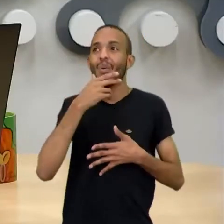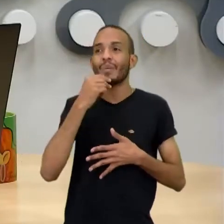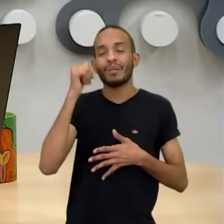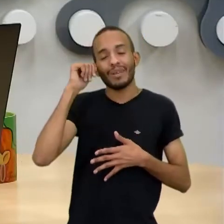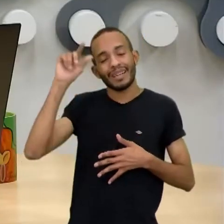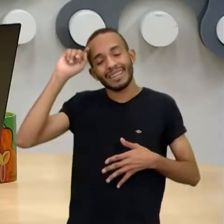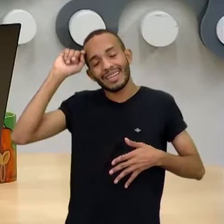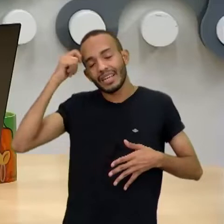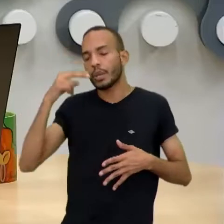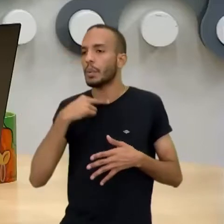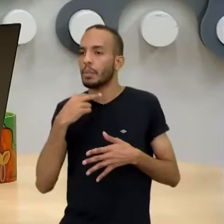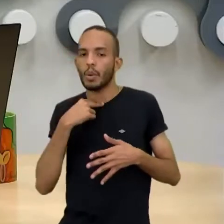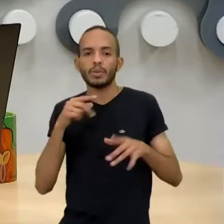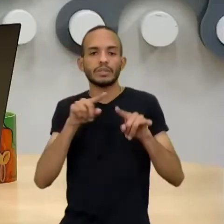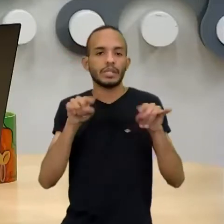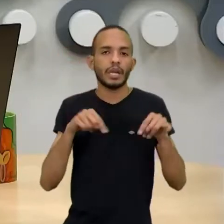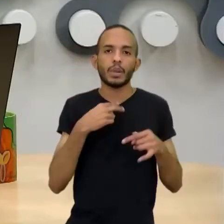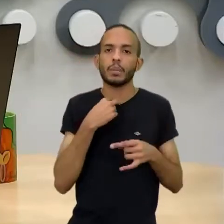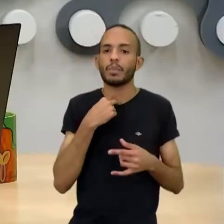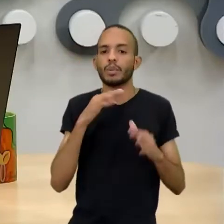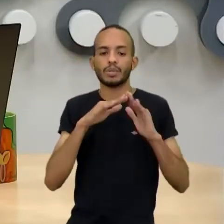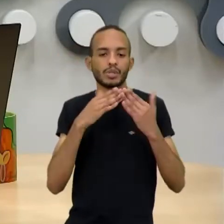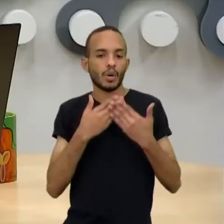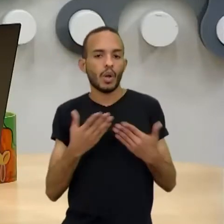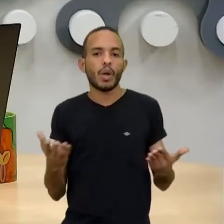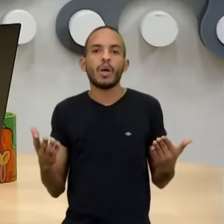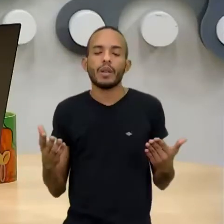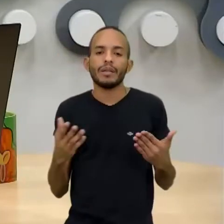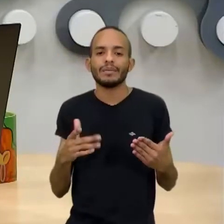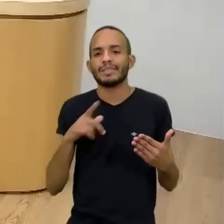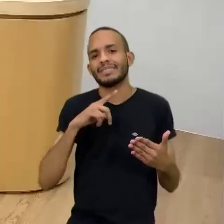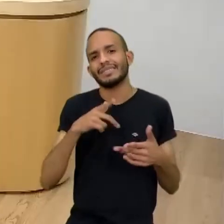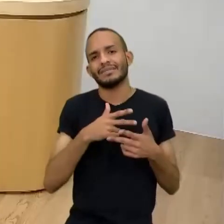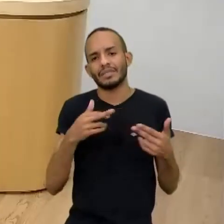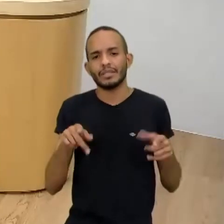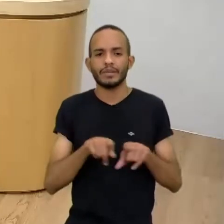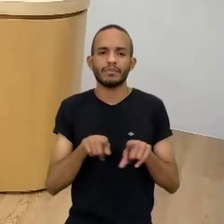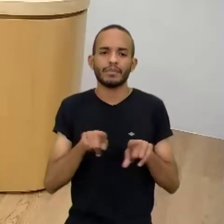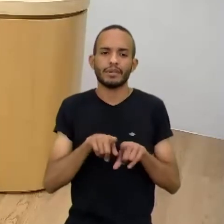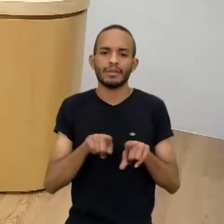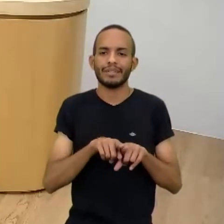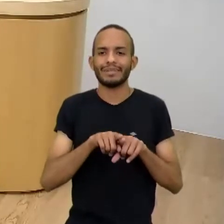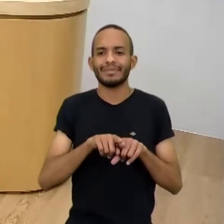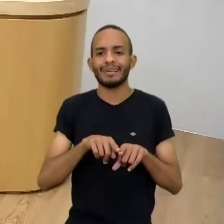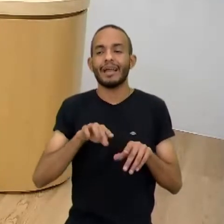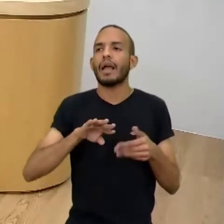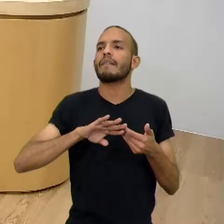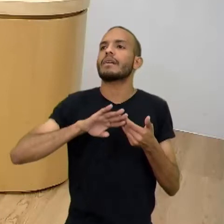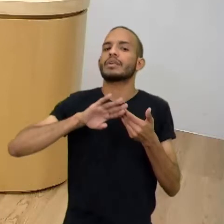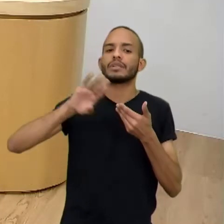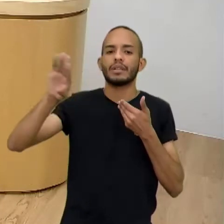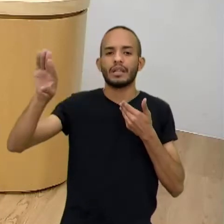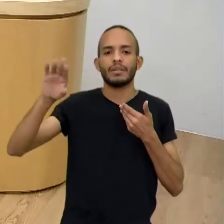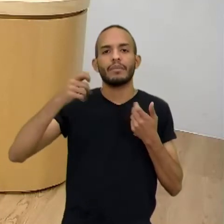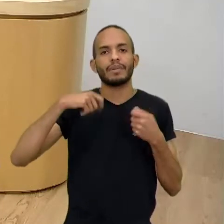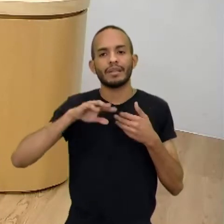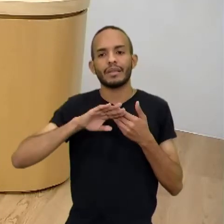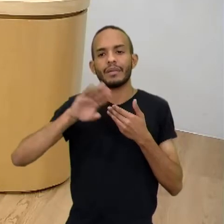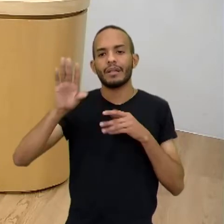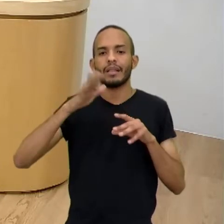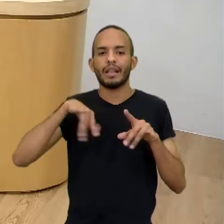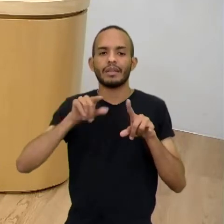diferente. Eles não podem ter terra, não podem ir para a escola. Pior, uma série de coisas, foram afastados do centro, até do centro. Tiveram que se afastar